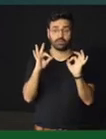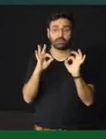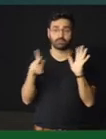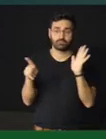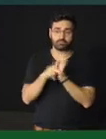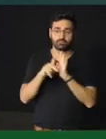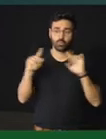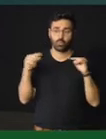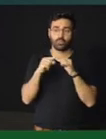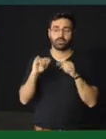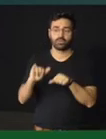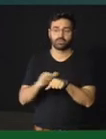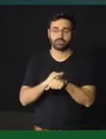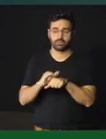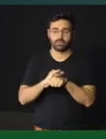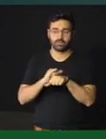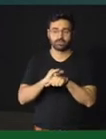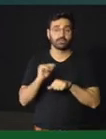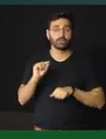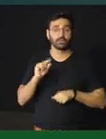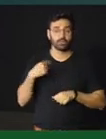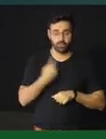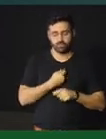estratégica para que a gente possa